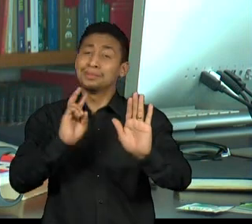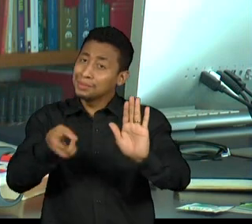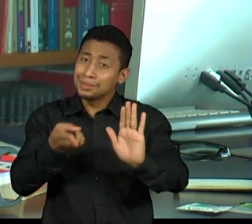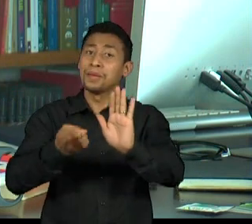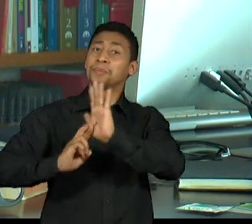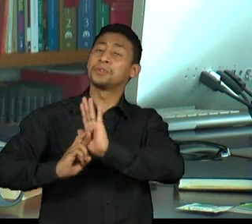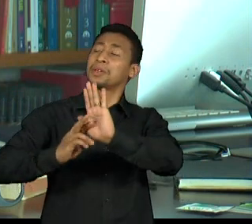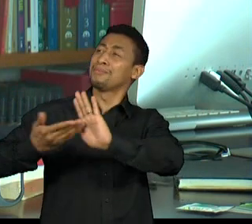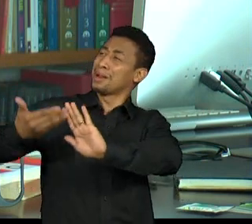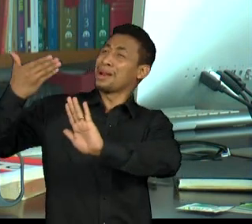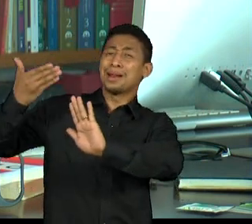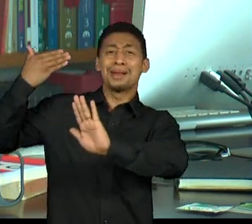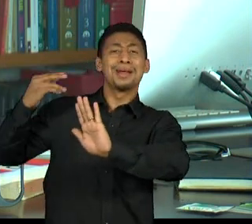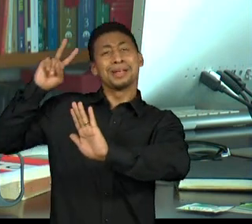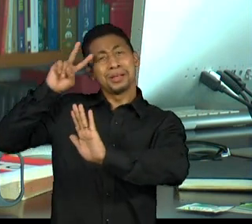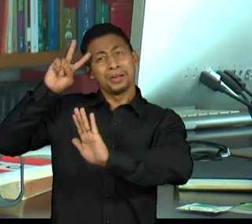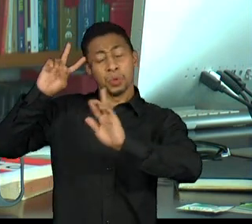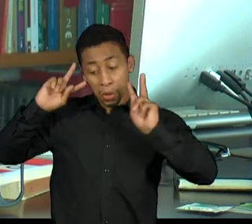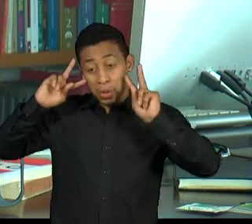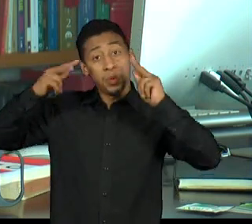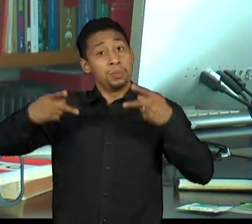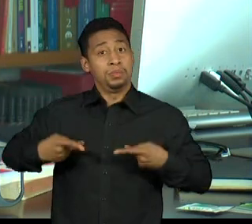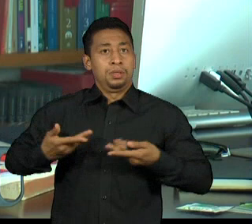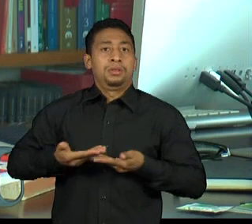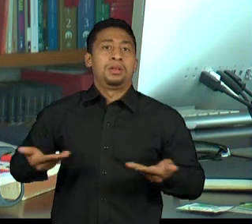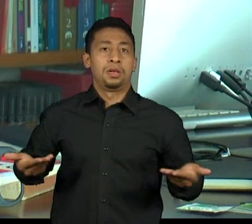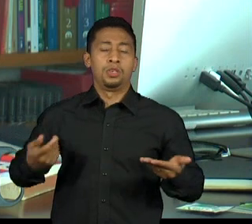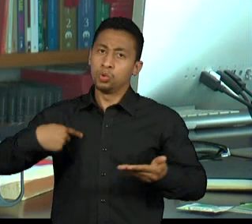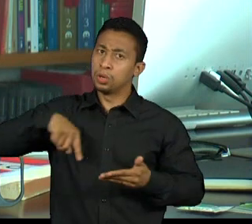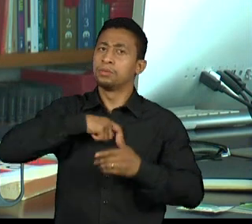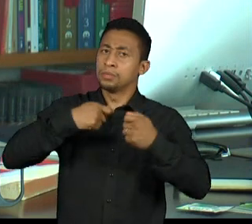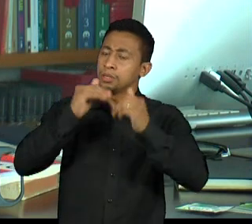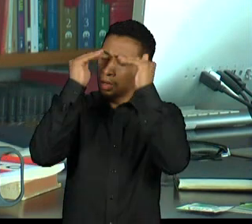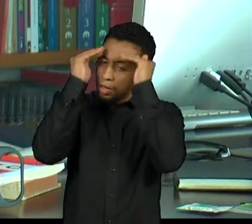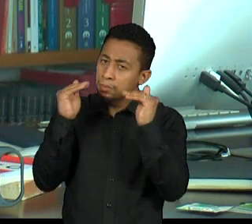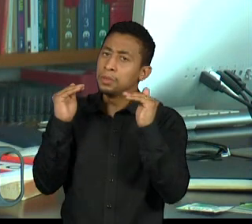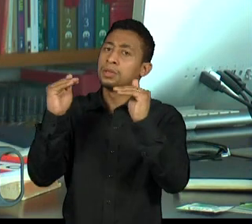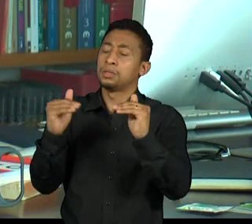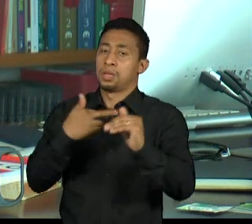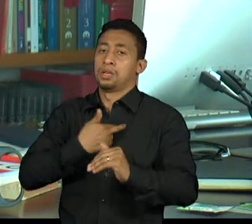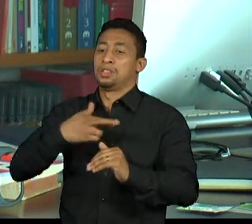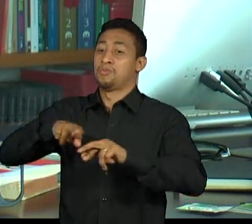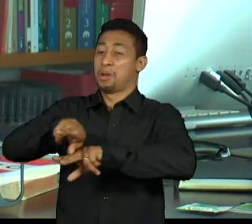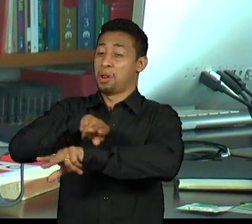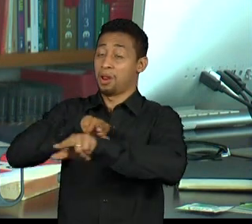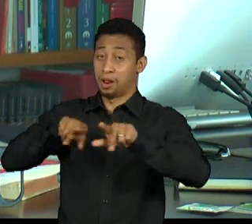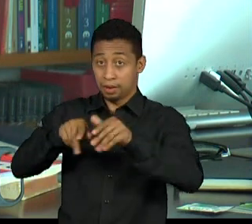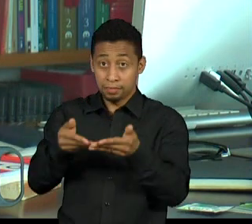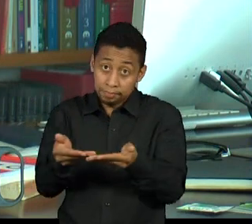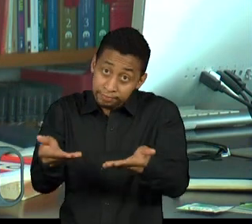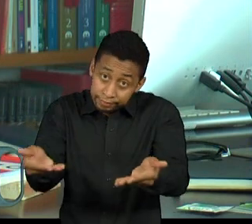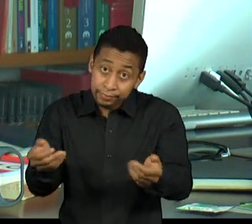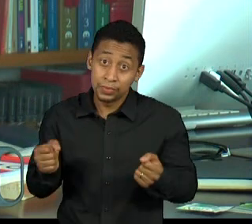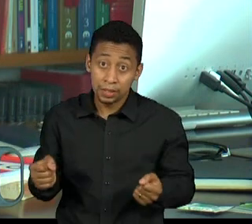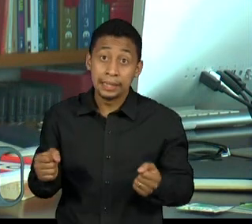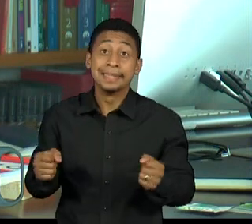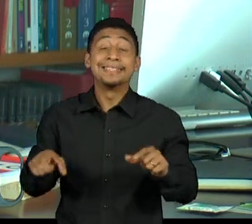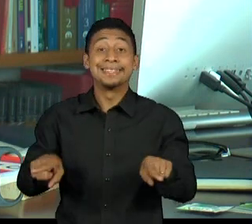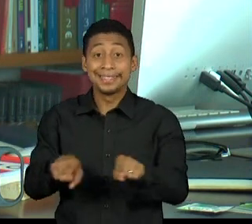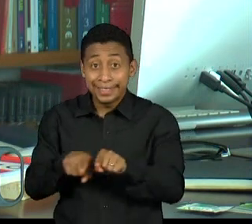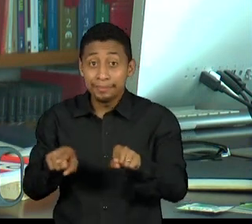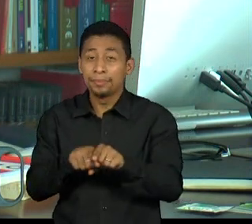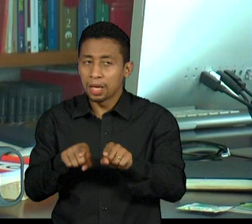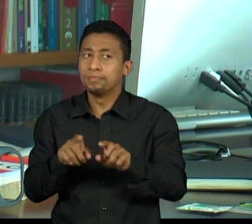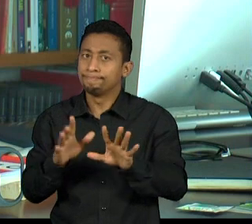na história da humanidade. Então a gente tem que respeitar e entender as diferentes religiões, né? Então também vejo com